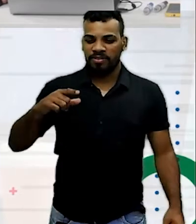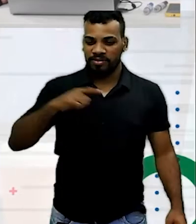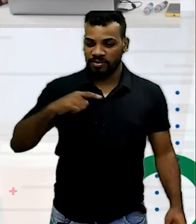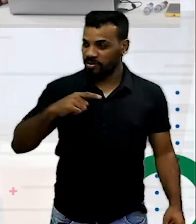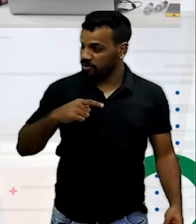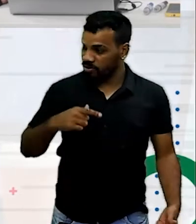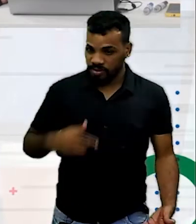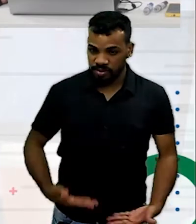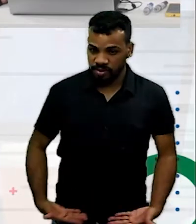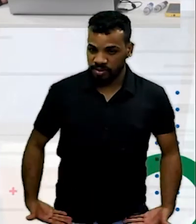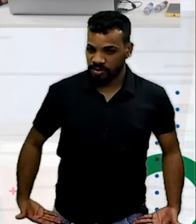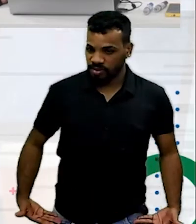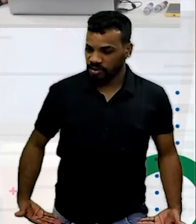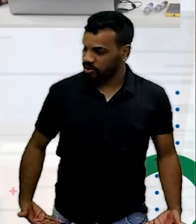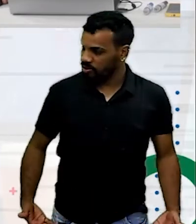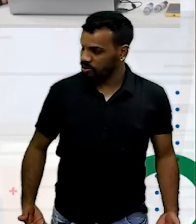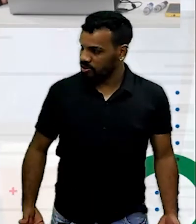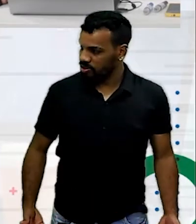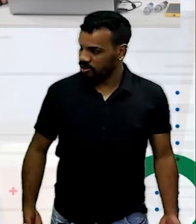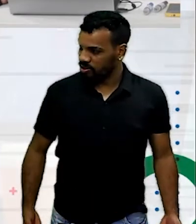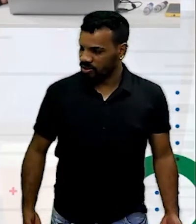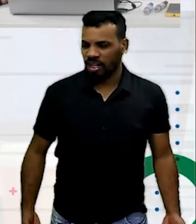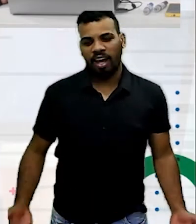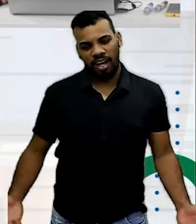fazer o Pac-Man.